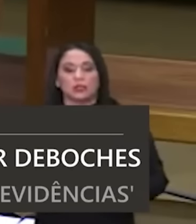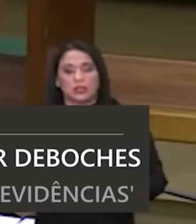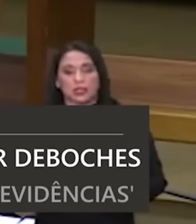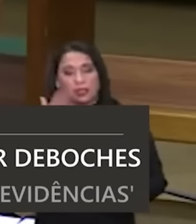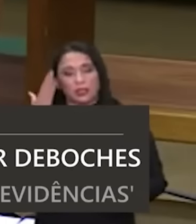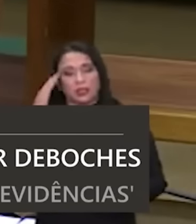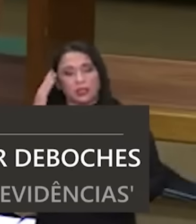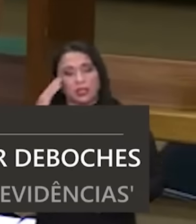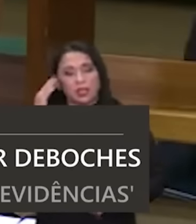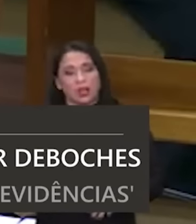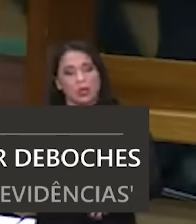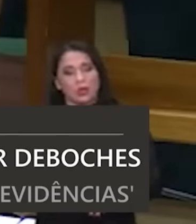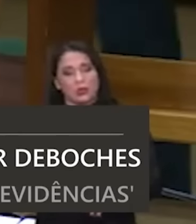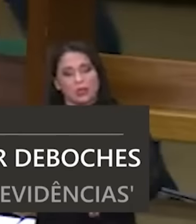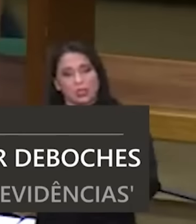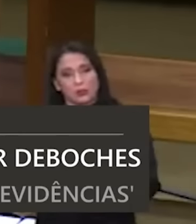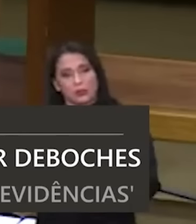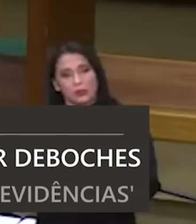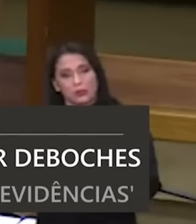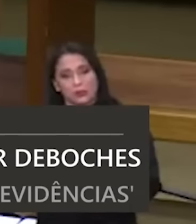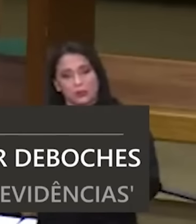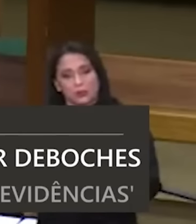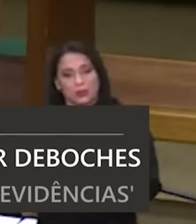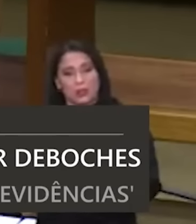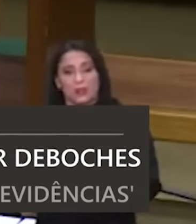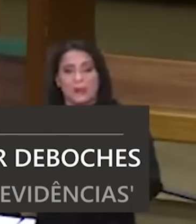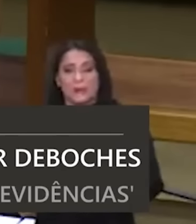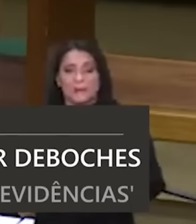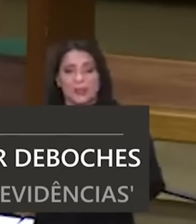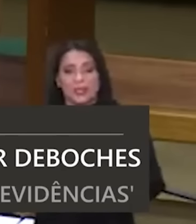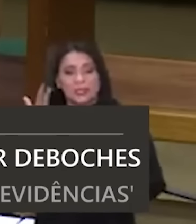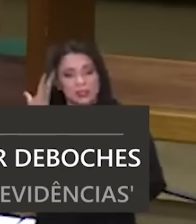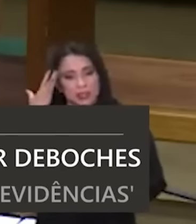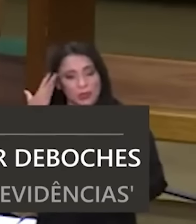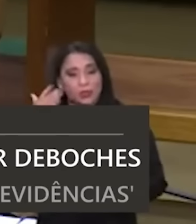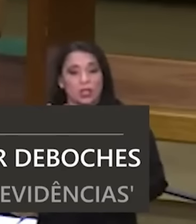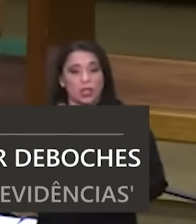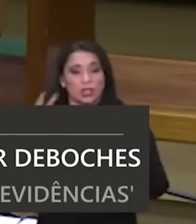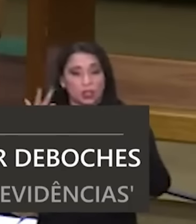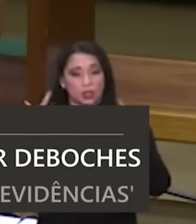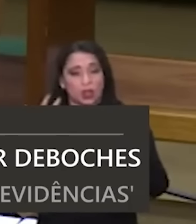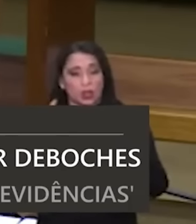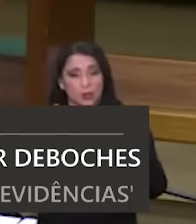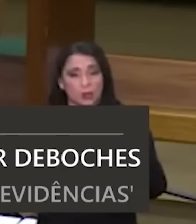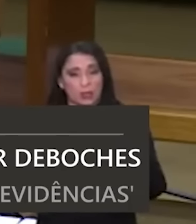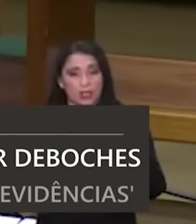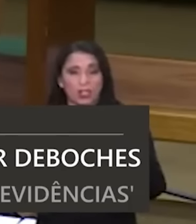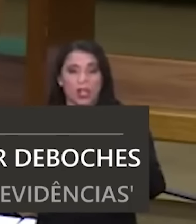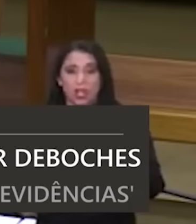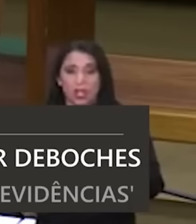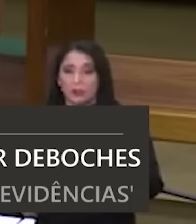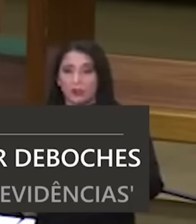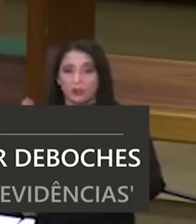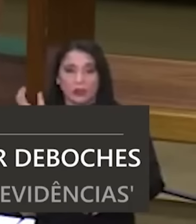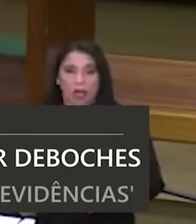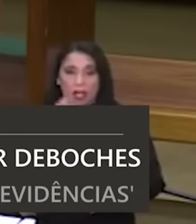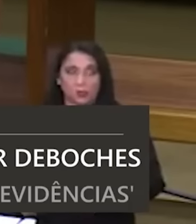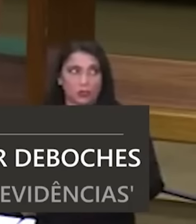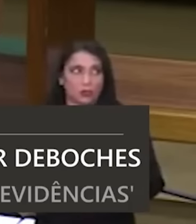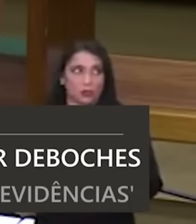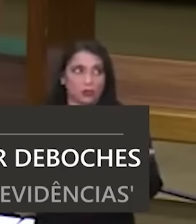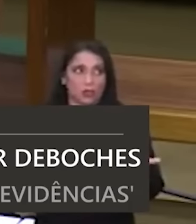corte mas como geralmente na média Eu costumo seguir ou o relator ou a divergência eu penso